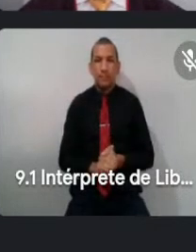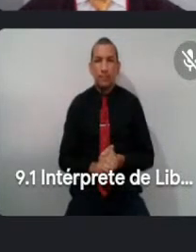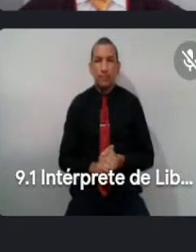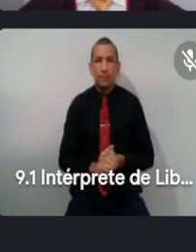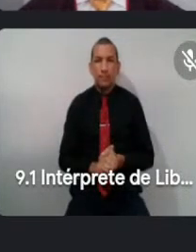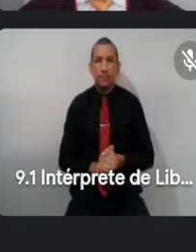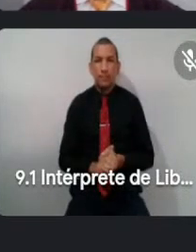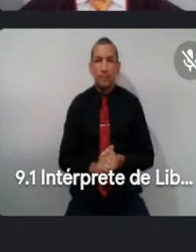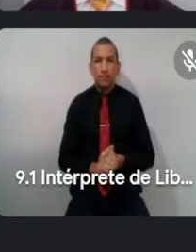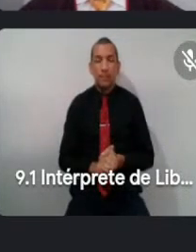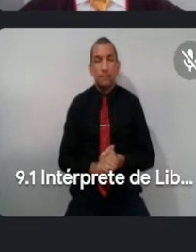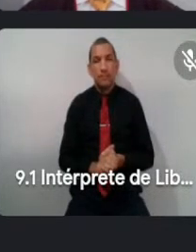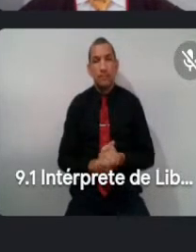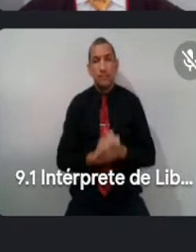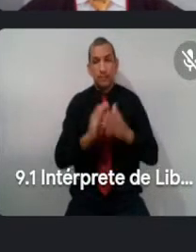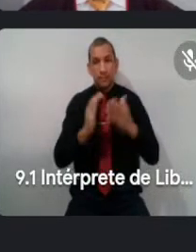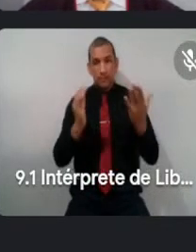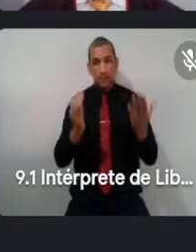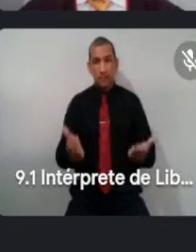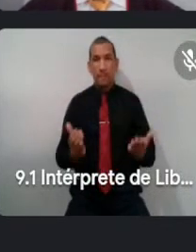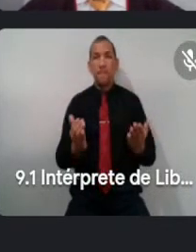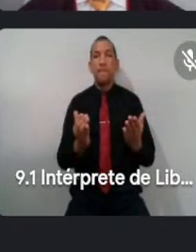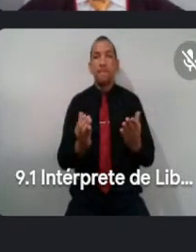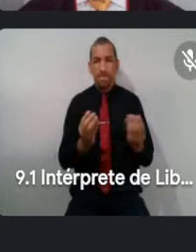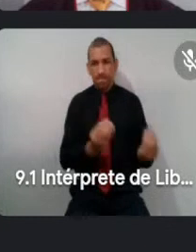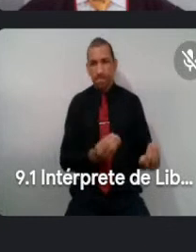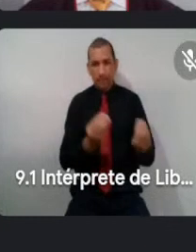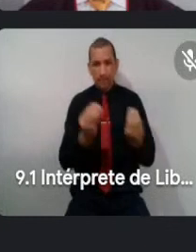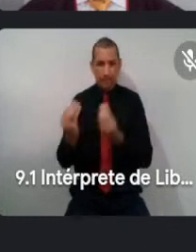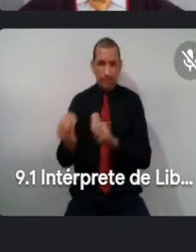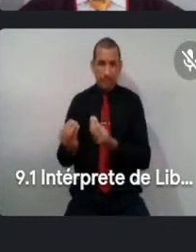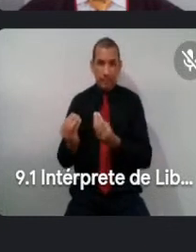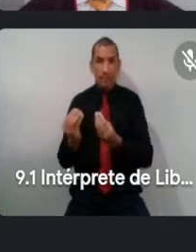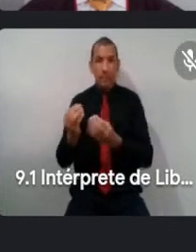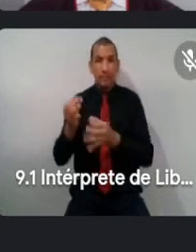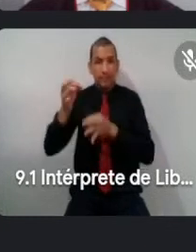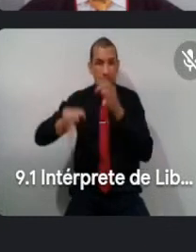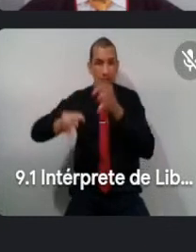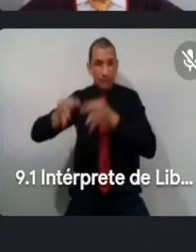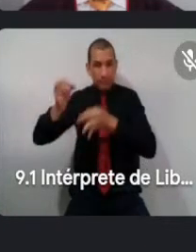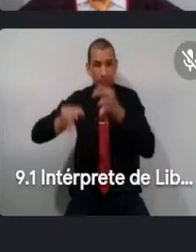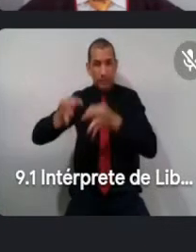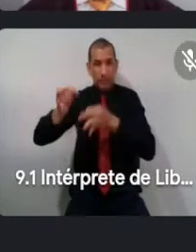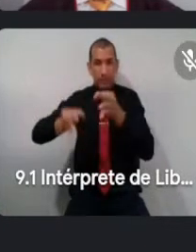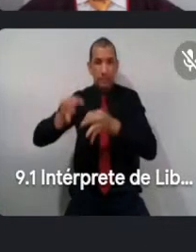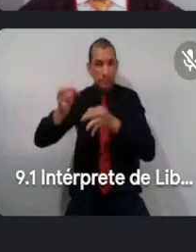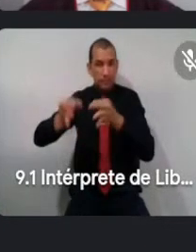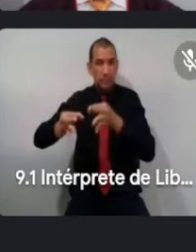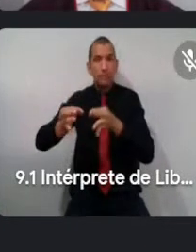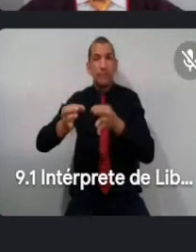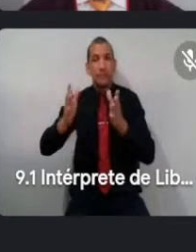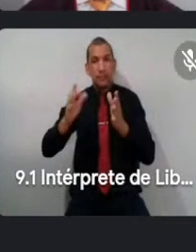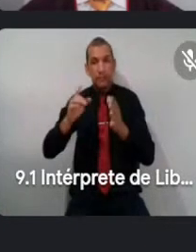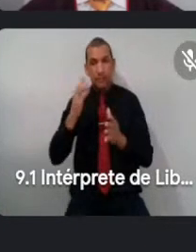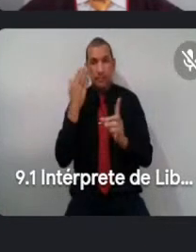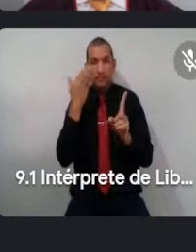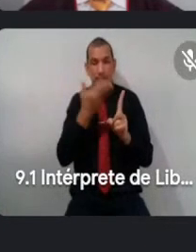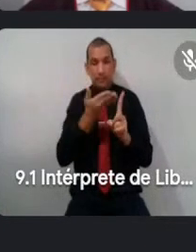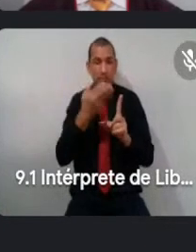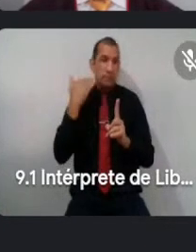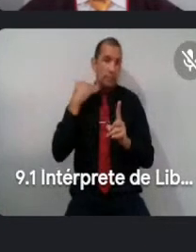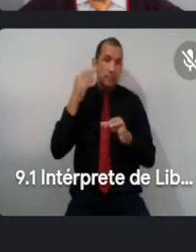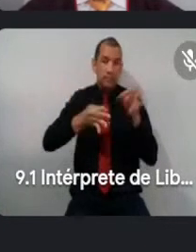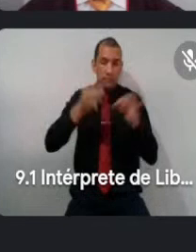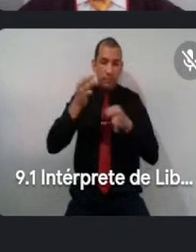bom então vamos submeter a preliminar de julgamento extra-petita levantada pela